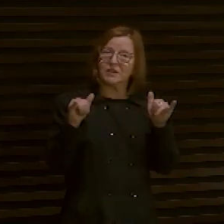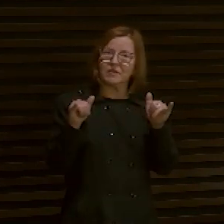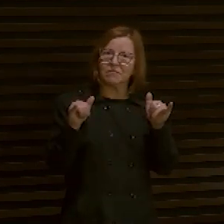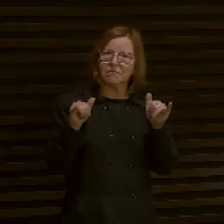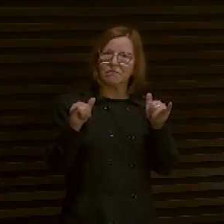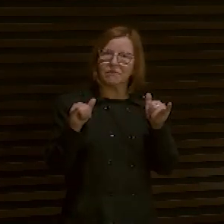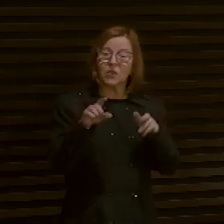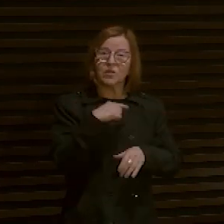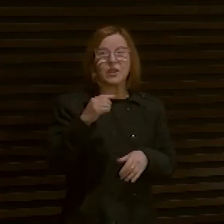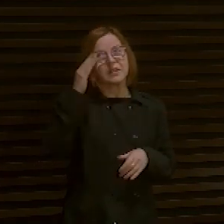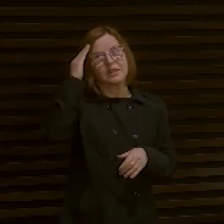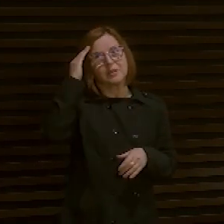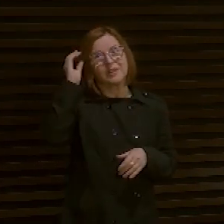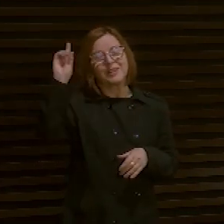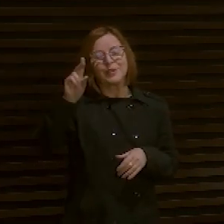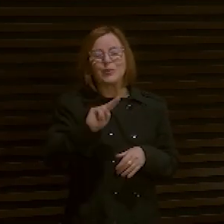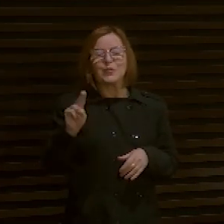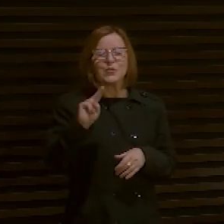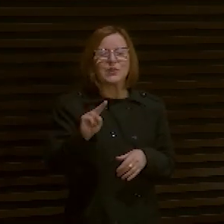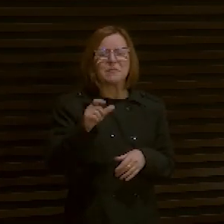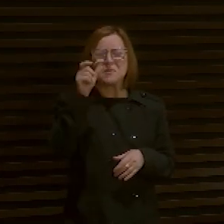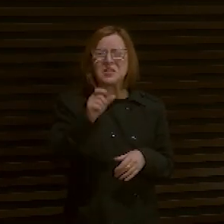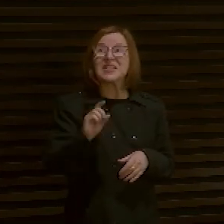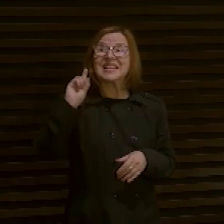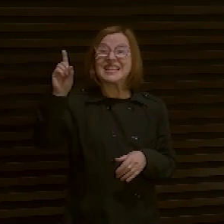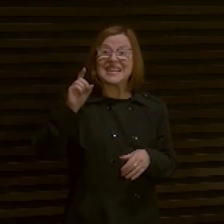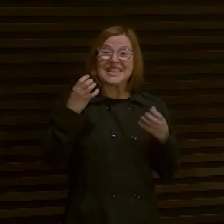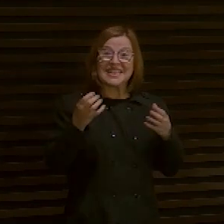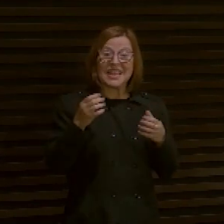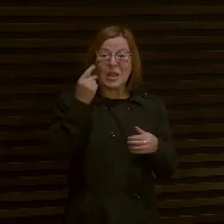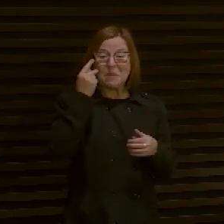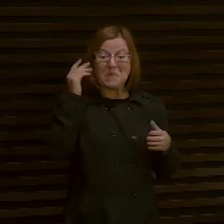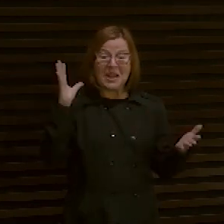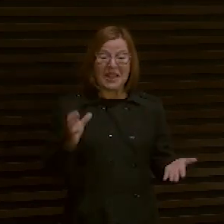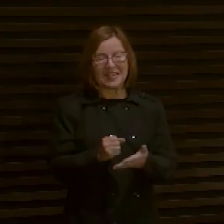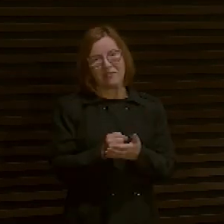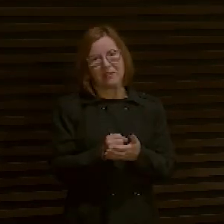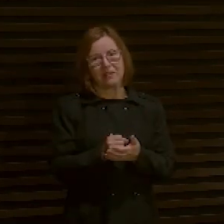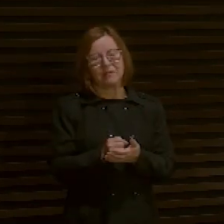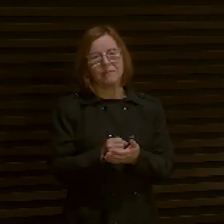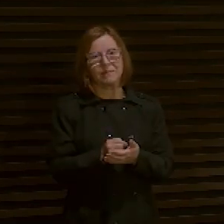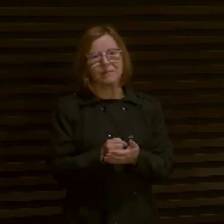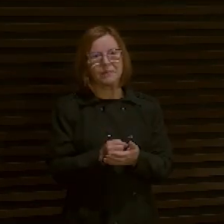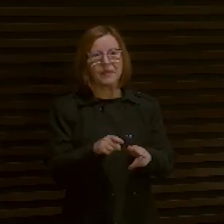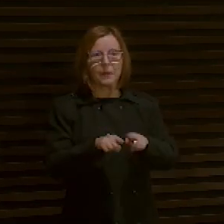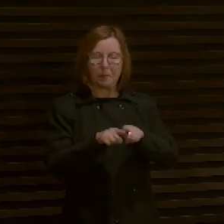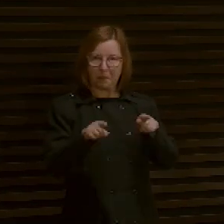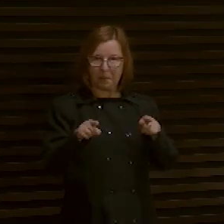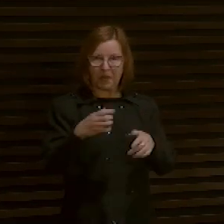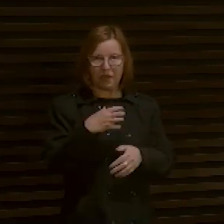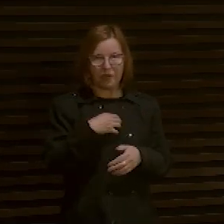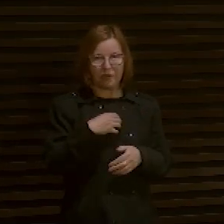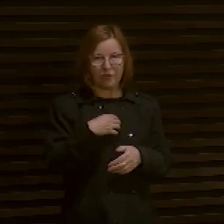usa o que Ele quiser para alcançar os seus. Mas, de uma forma normal, Ele